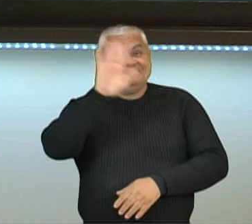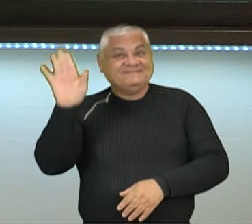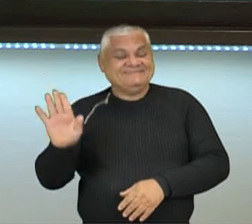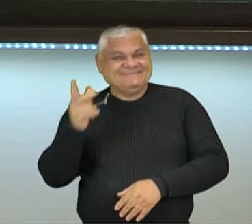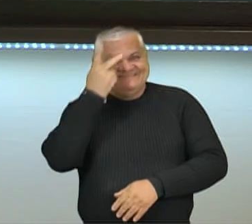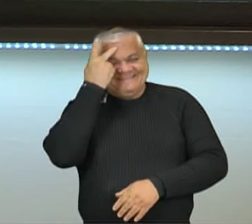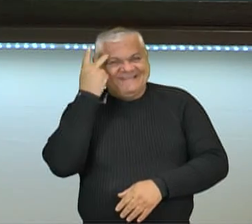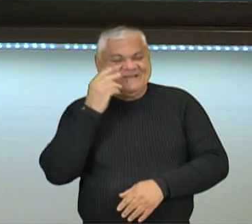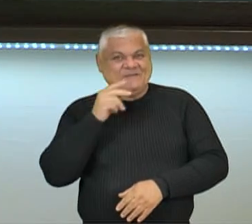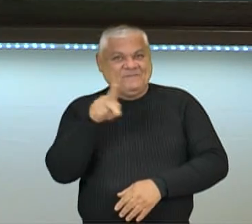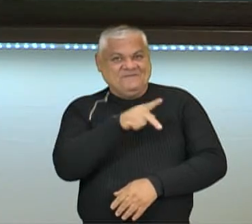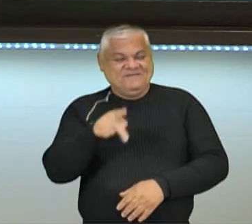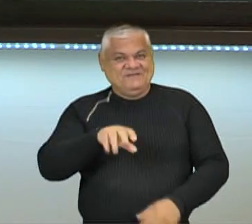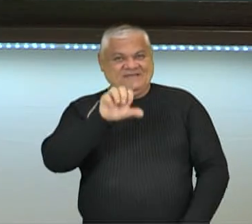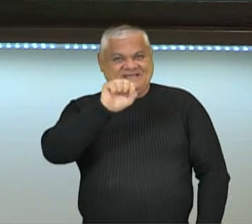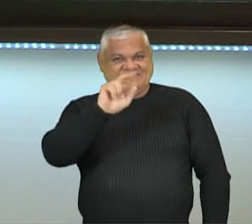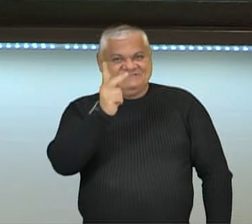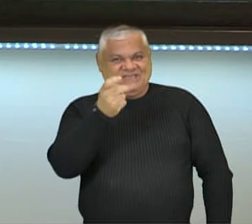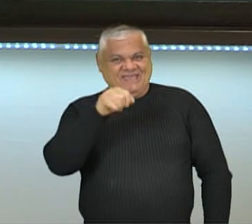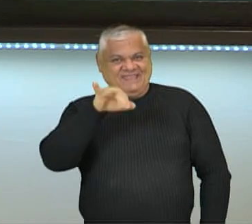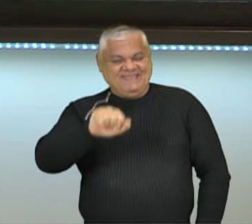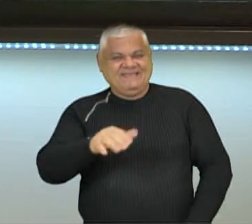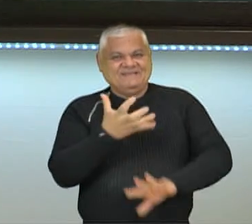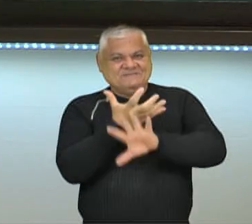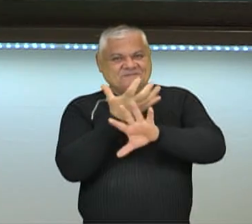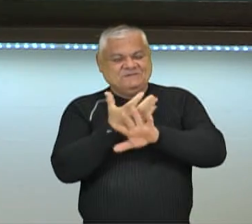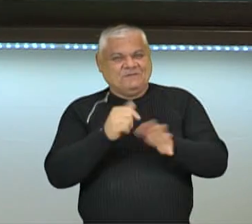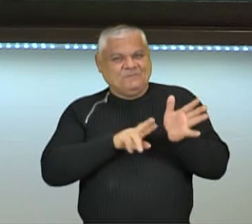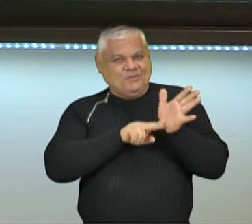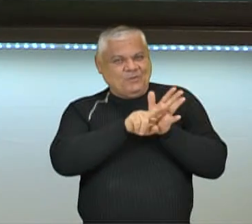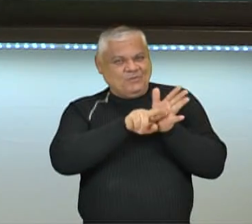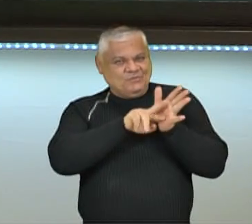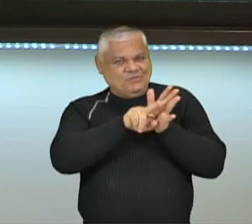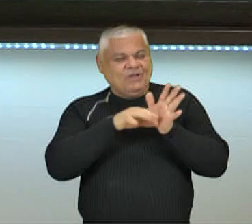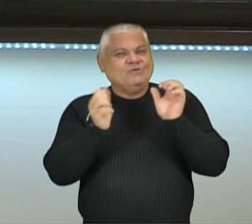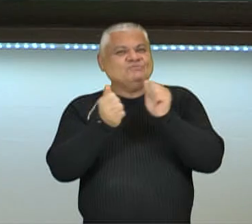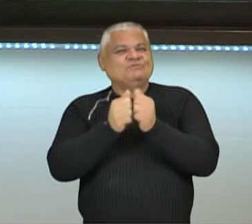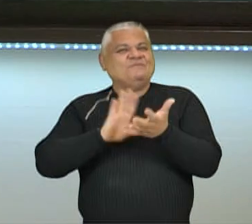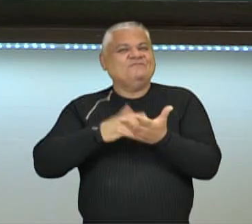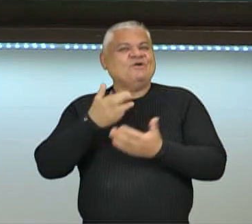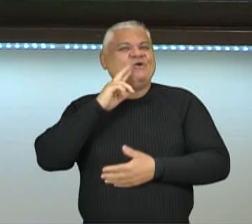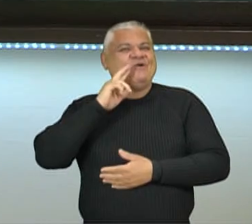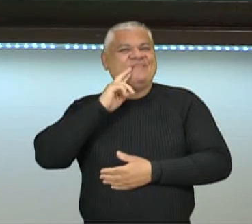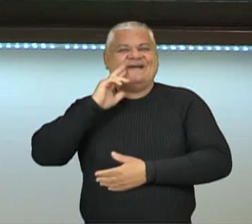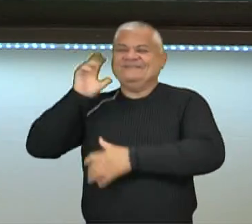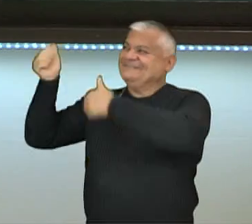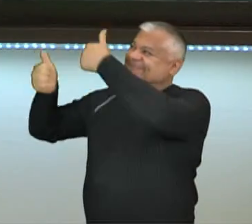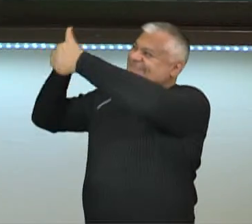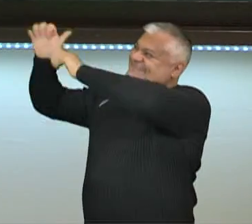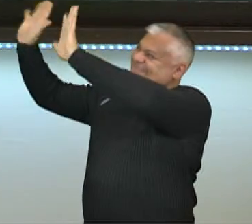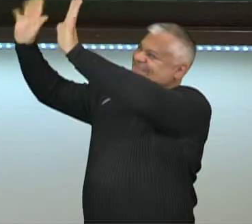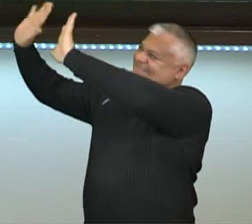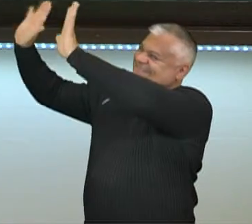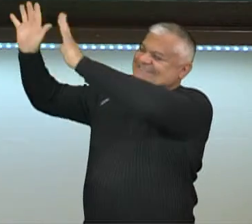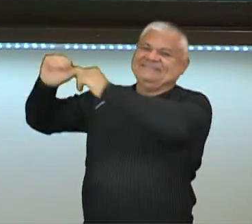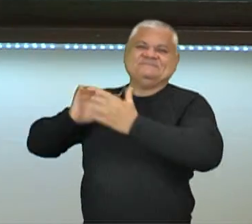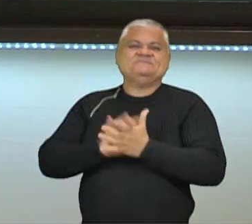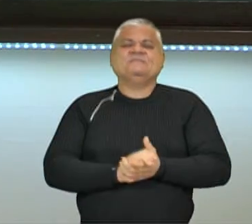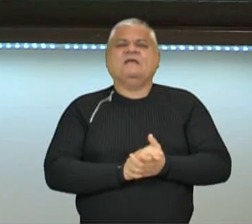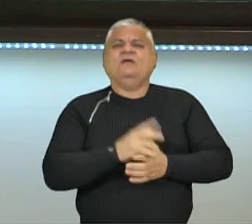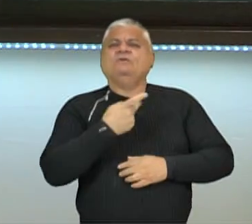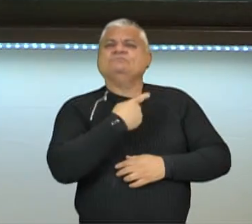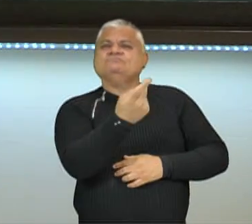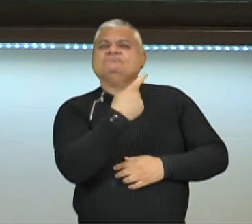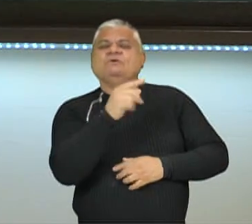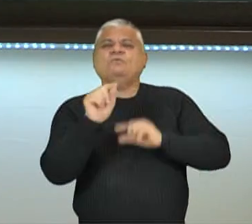Olá, pessoal. Aqui é a professora Xênia, da disciplina de Biologia. Está aqui junto comigo o professor Ronaldo. Olá, professor Ronaldo. A